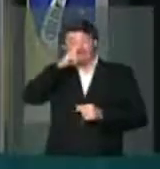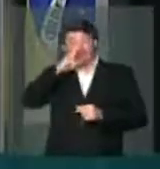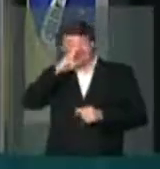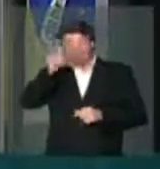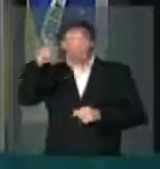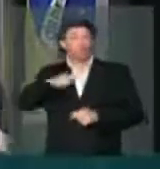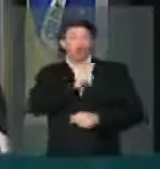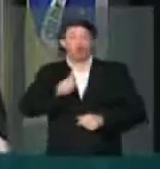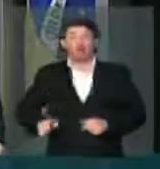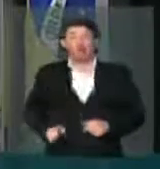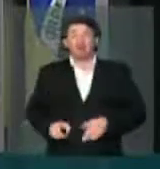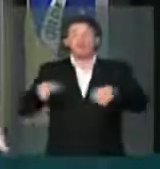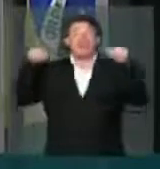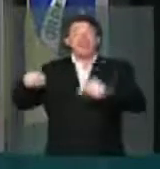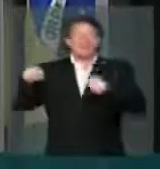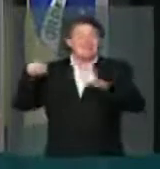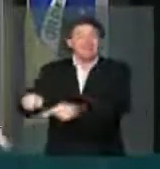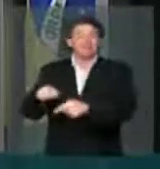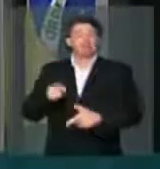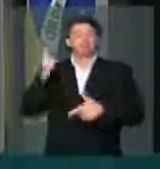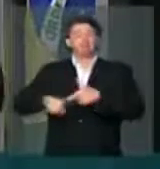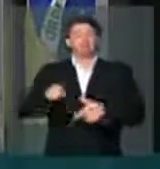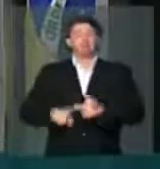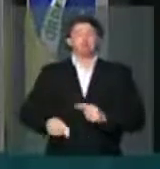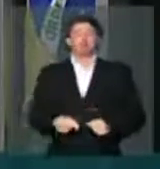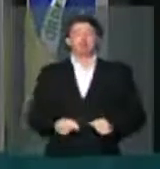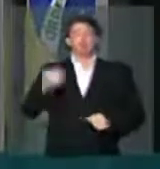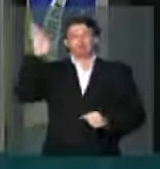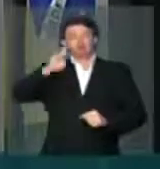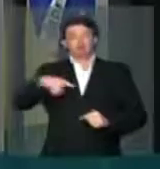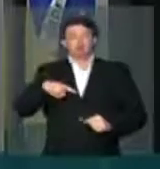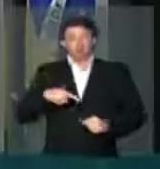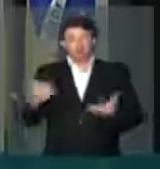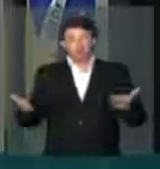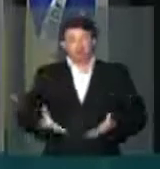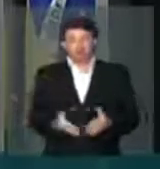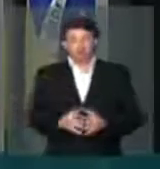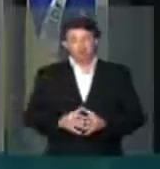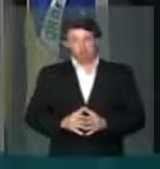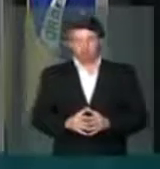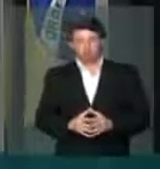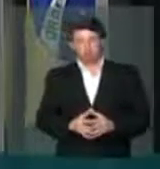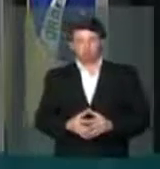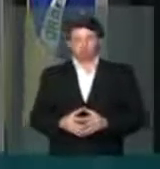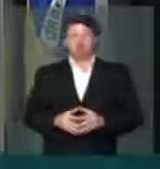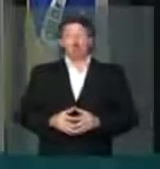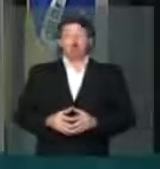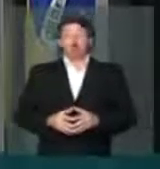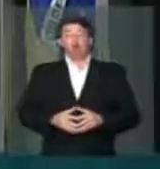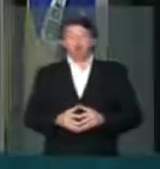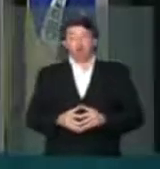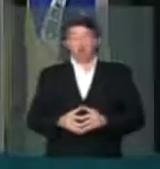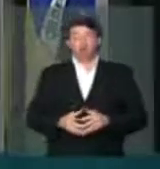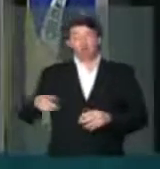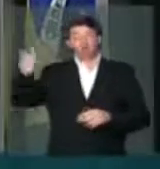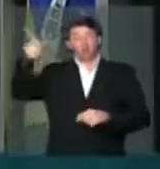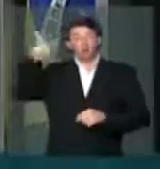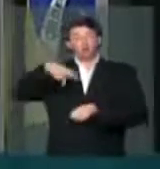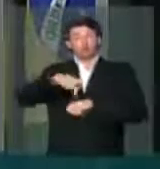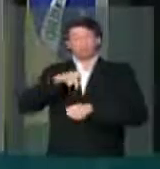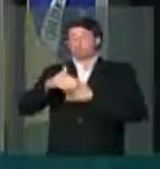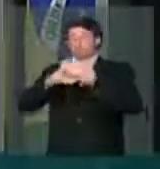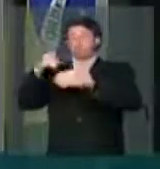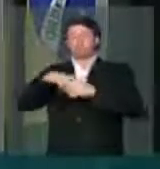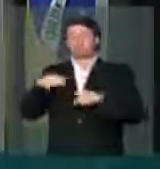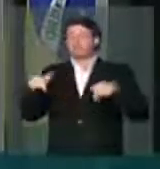governo. São eles os grandes problemas que o Brasil tem enfrentado, porque outros países estão crescendo.